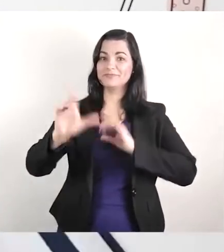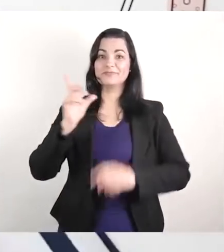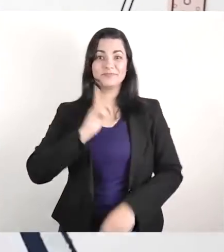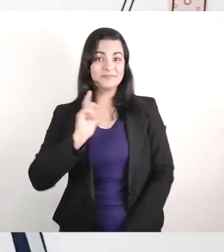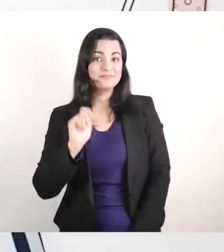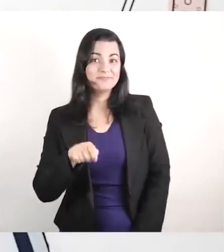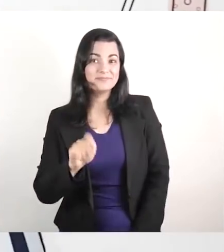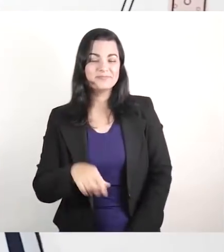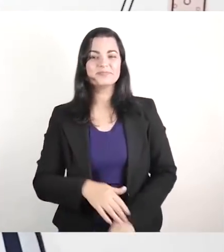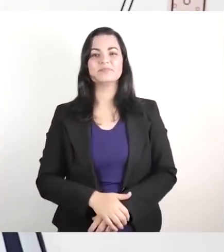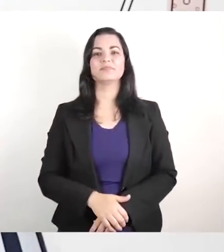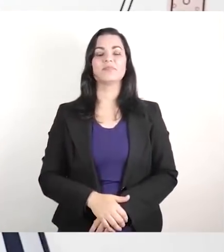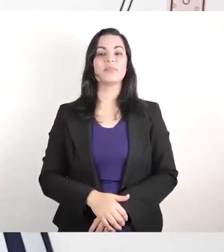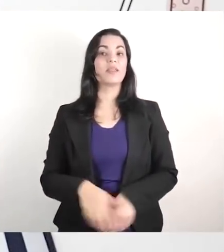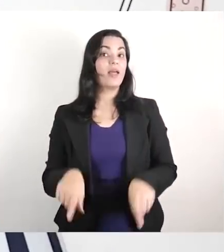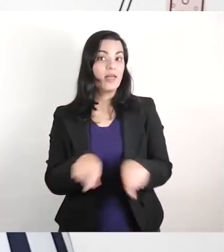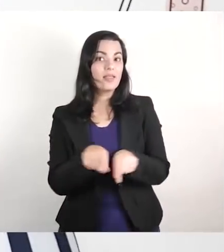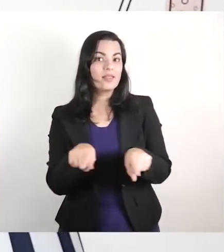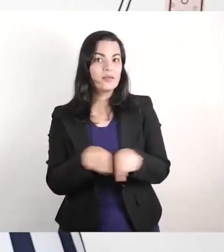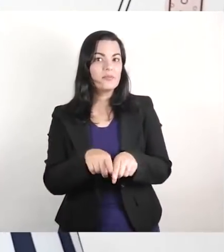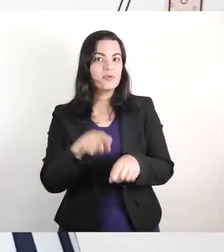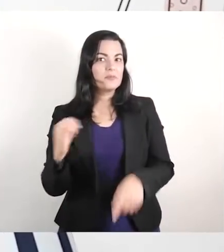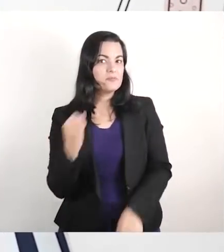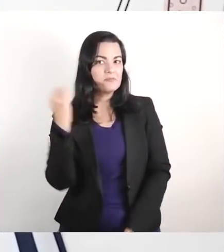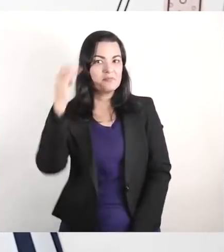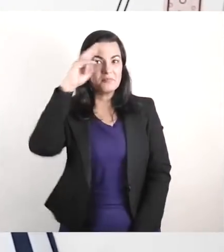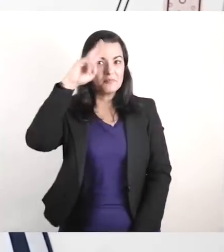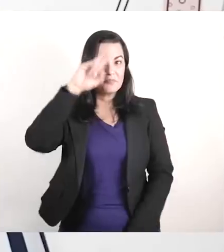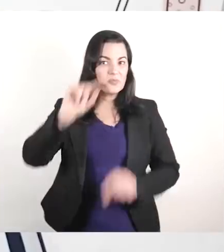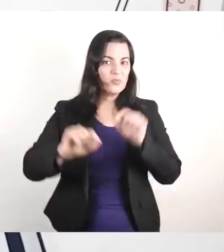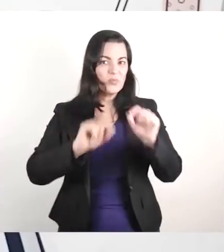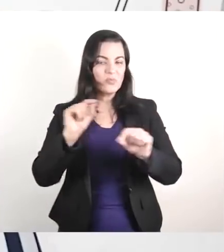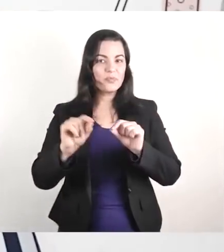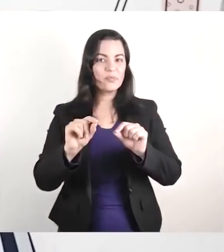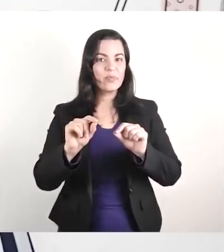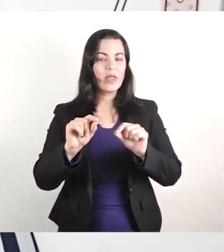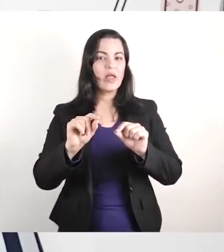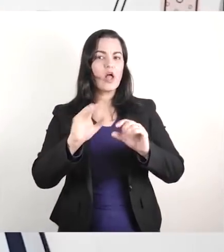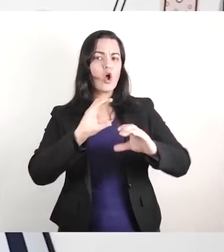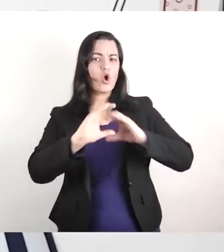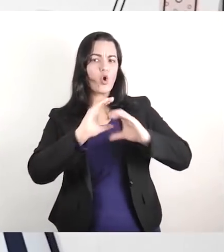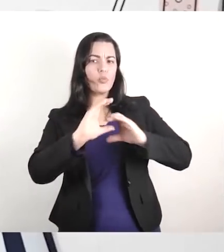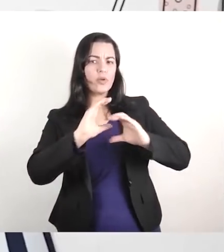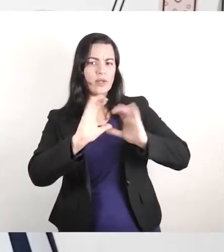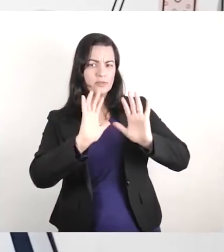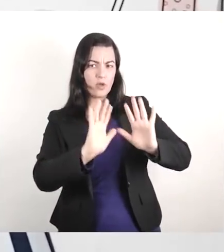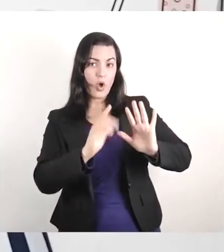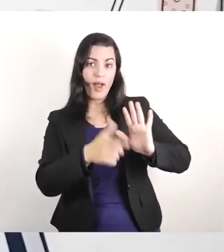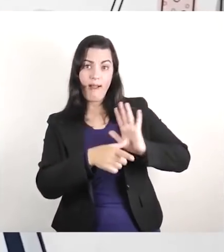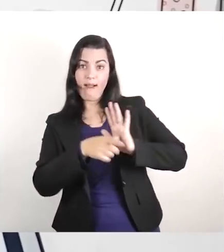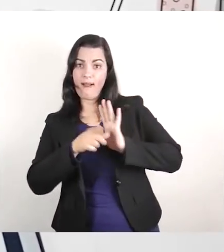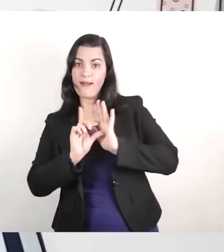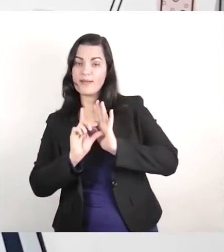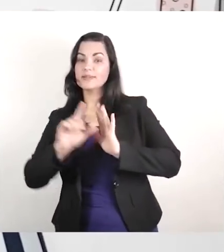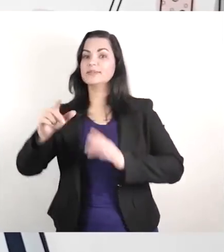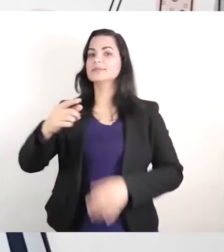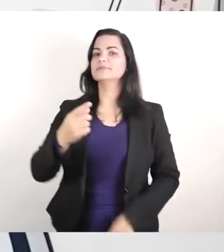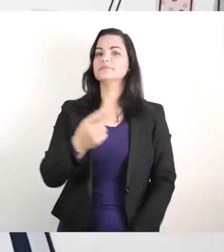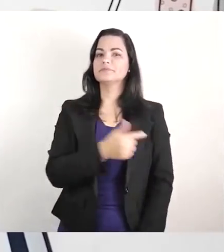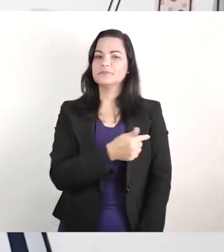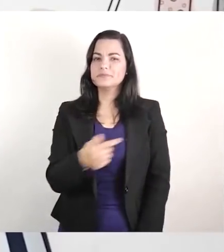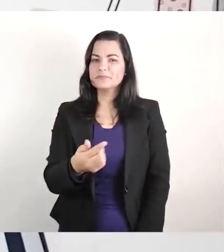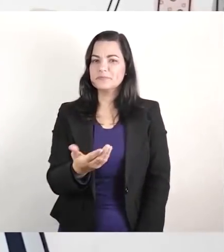também, antes de começarmos a falar sobre essa comunicação toda, lembre-se que nós, desde a semana